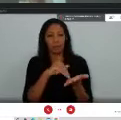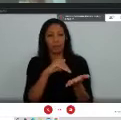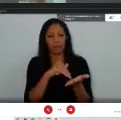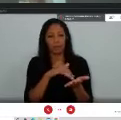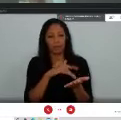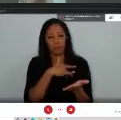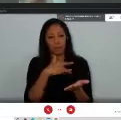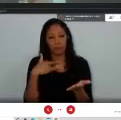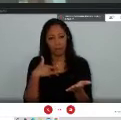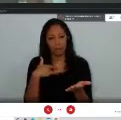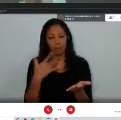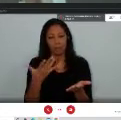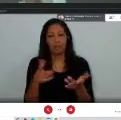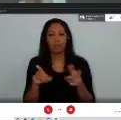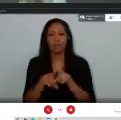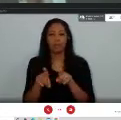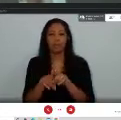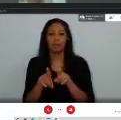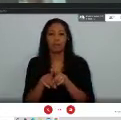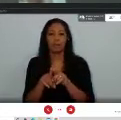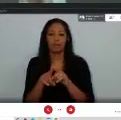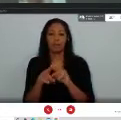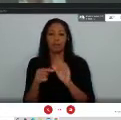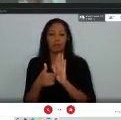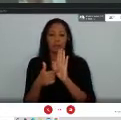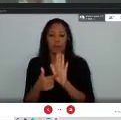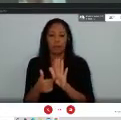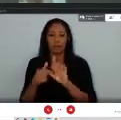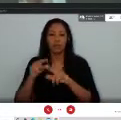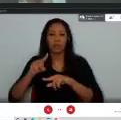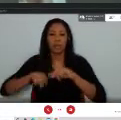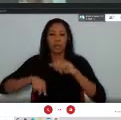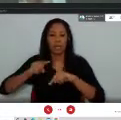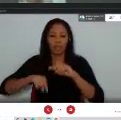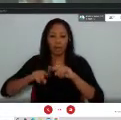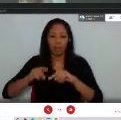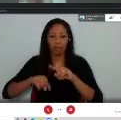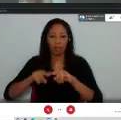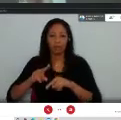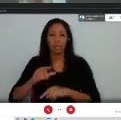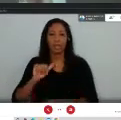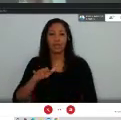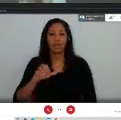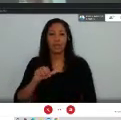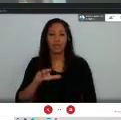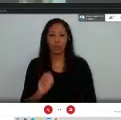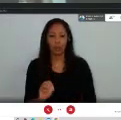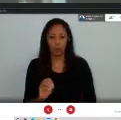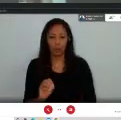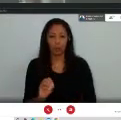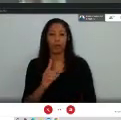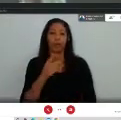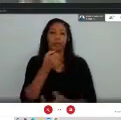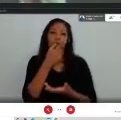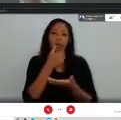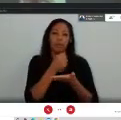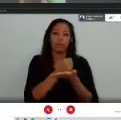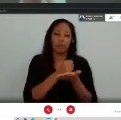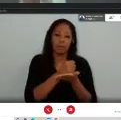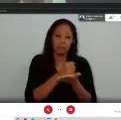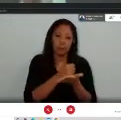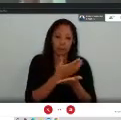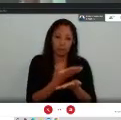Além disso, também tratando da questão dos insumos, né, de, tanto de medicamentos como de material